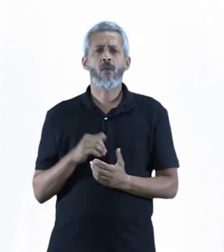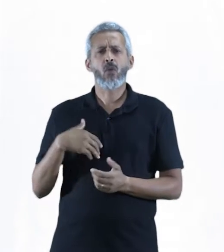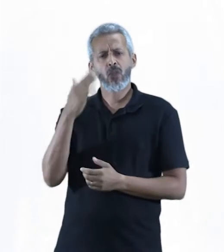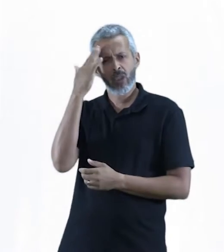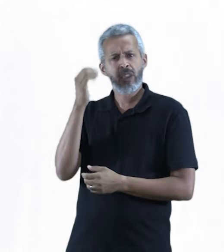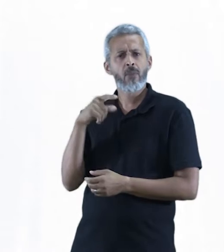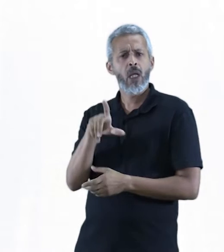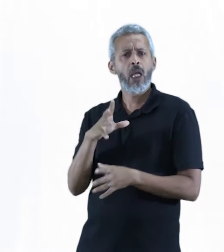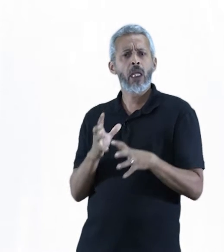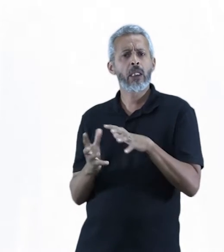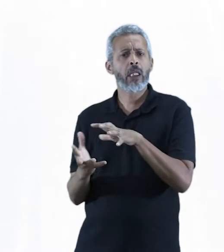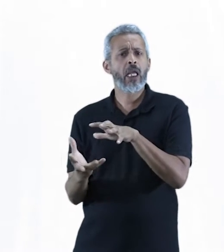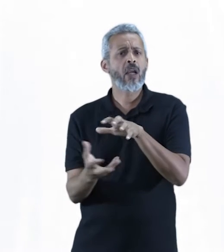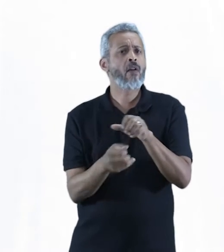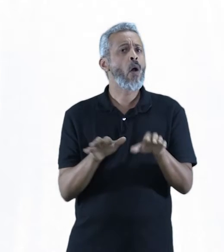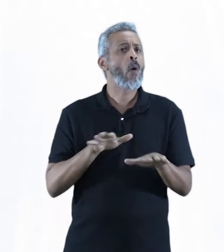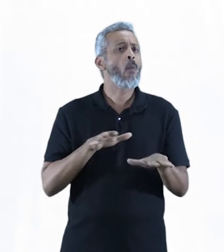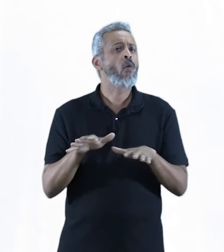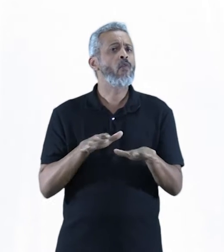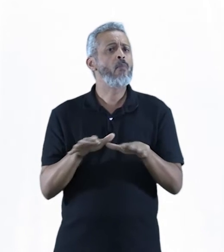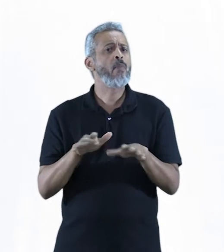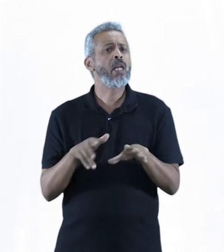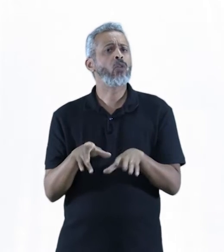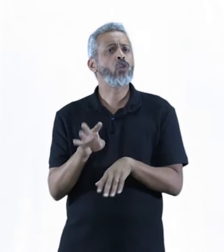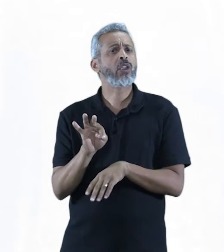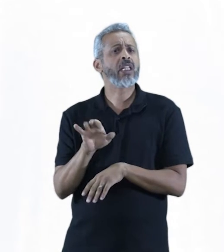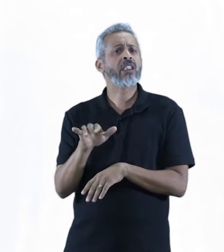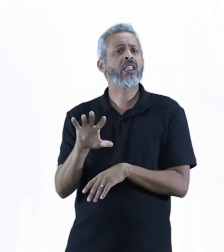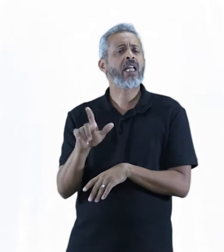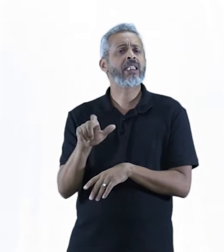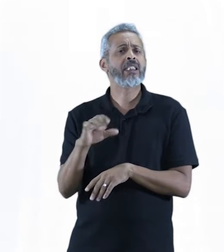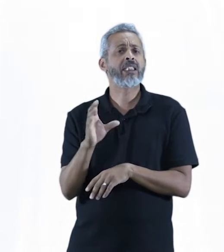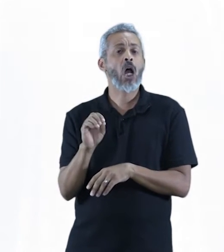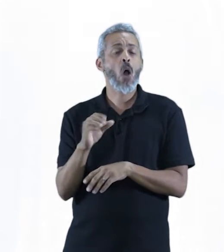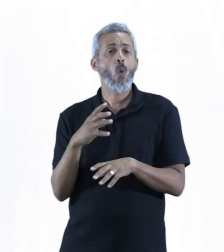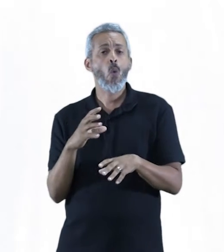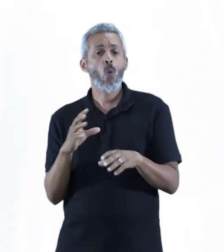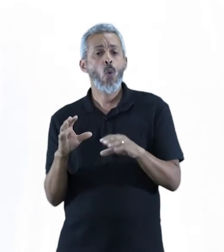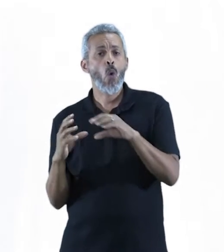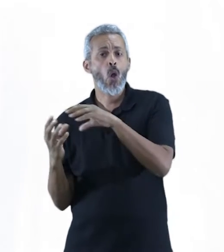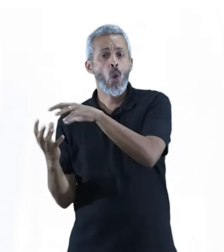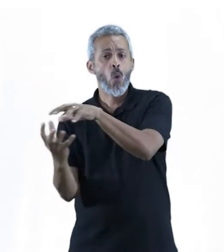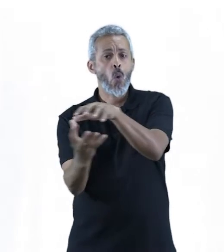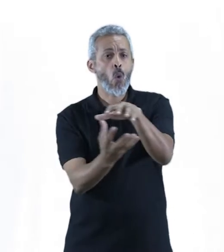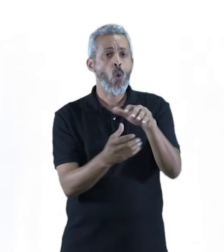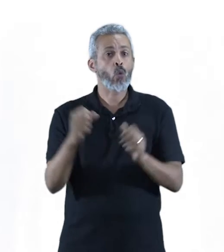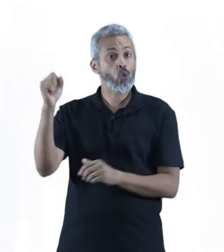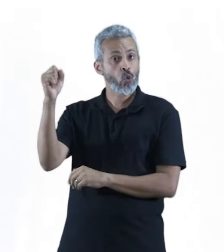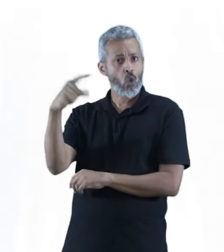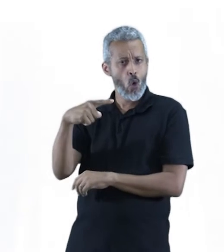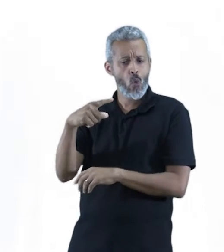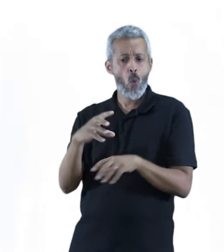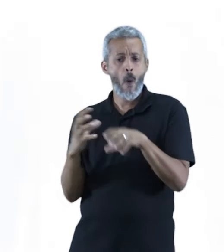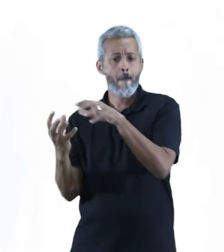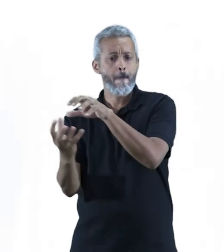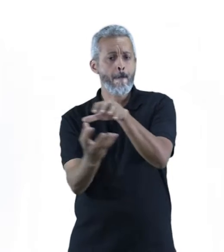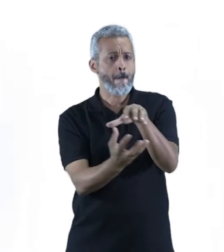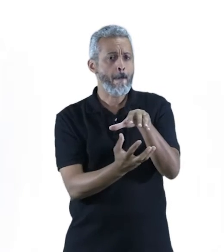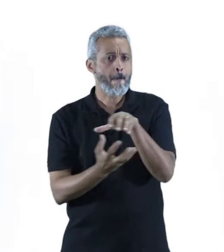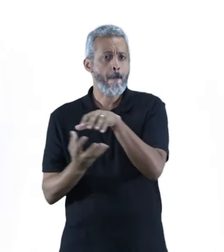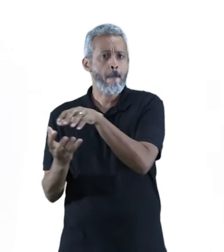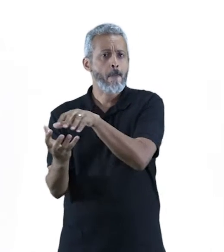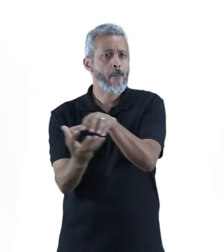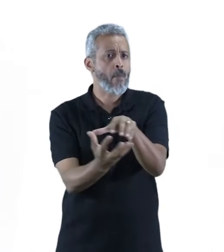Você sabia que a Terra faz o movimento de translação em torno do Sol? Veja.